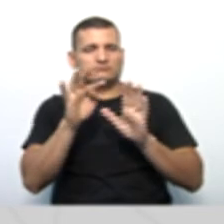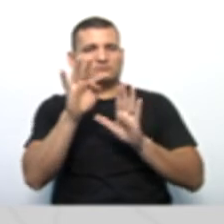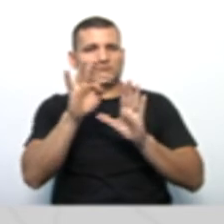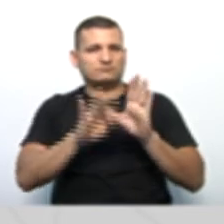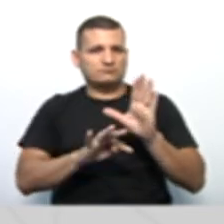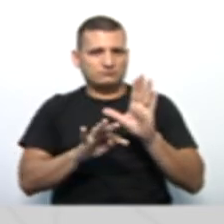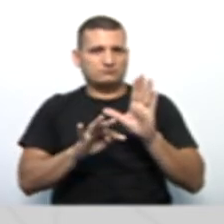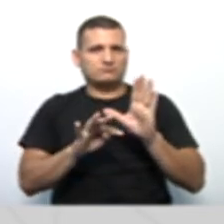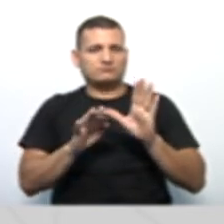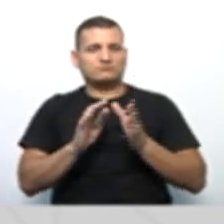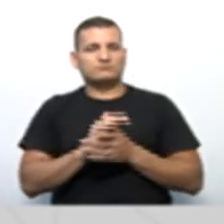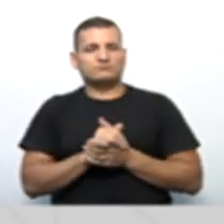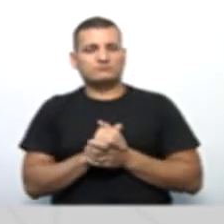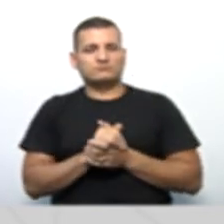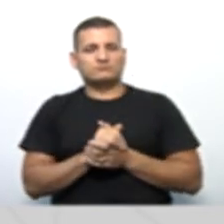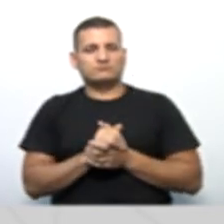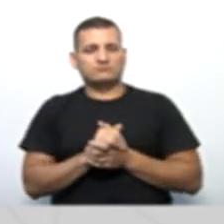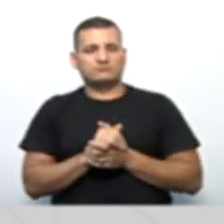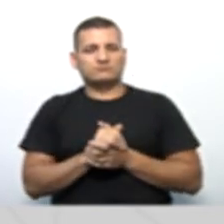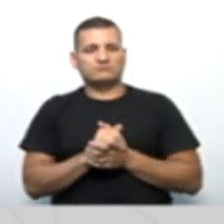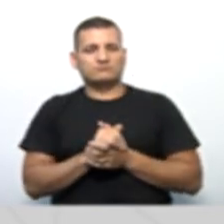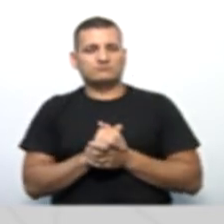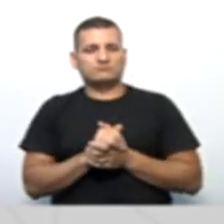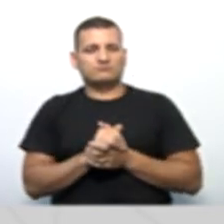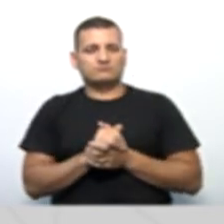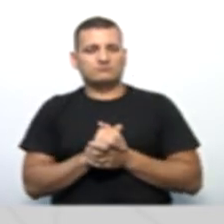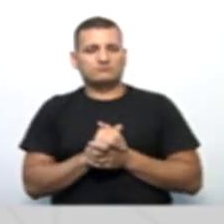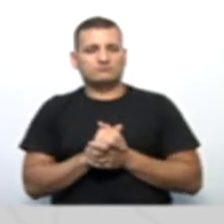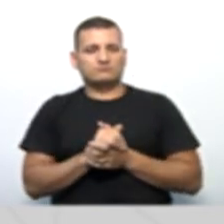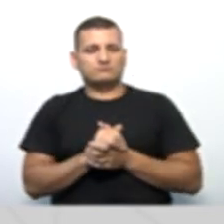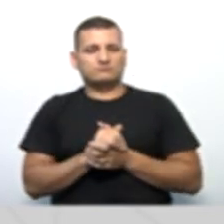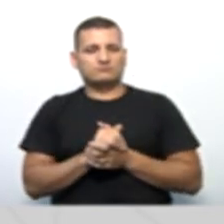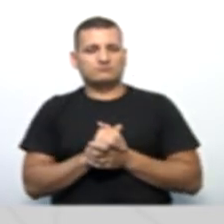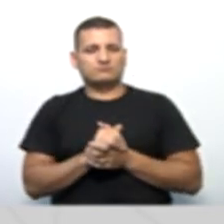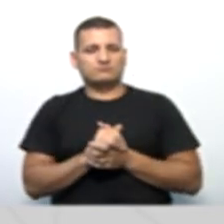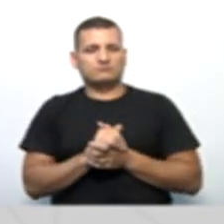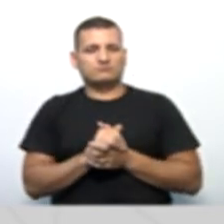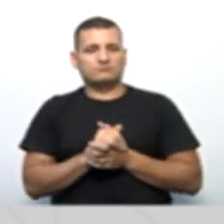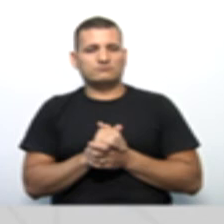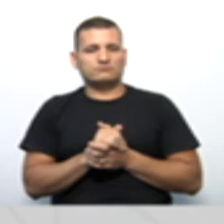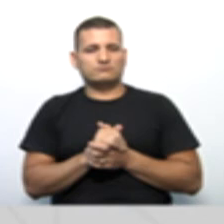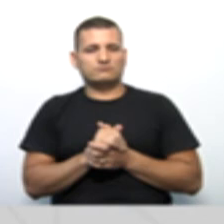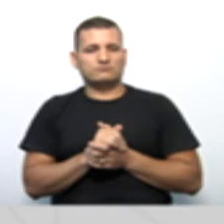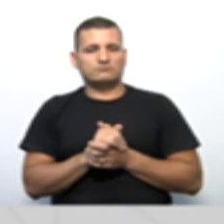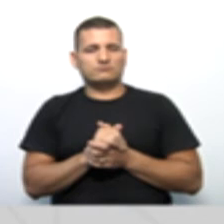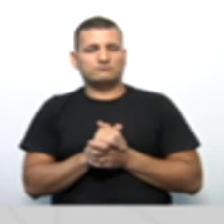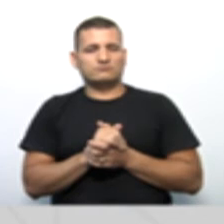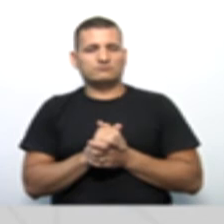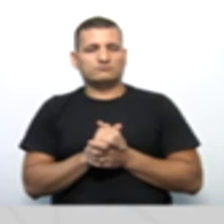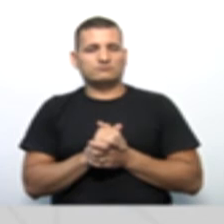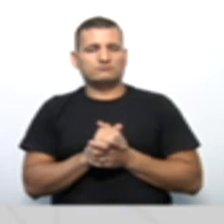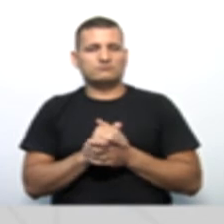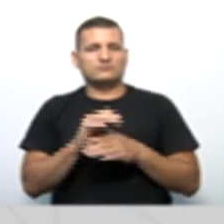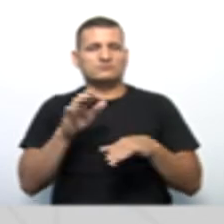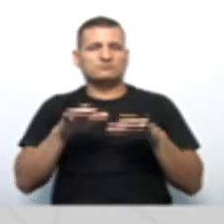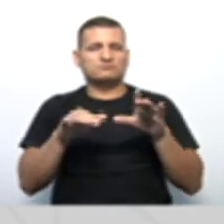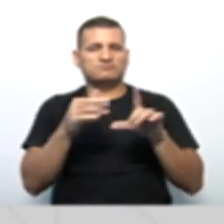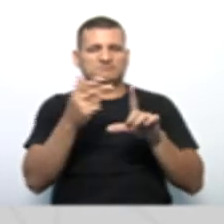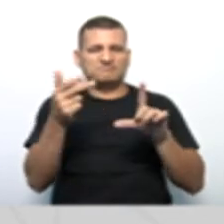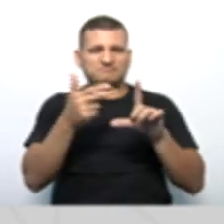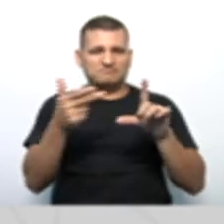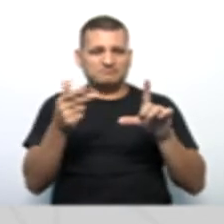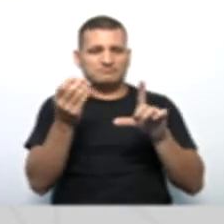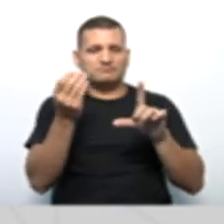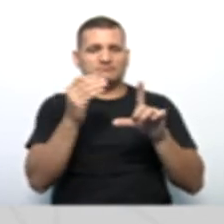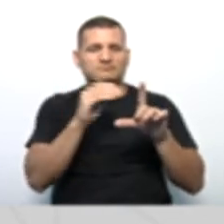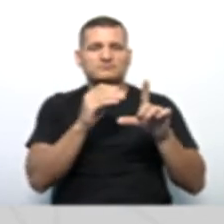de forma fluida e sem muitos muitas firulas nem assim muita perturbação em cheio de coisas vezes o cara que coloca um texto uma